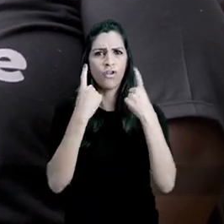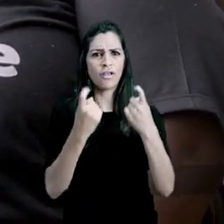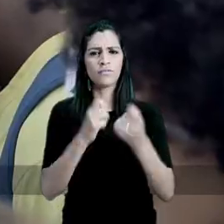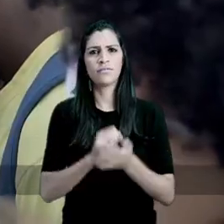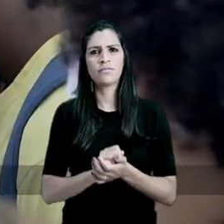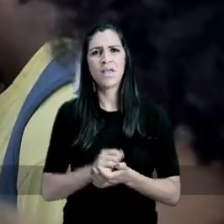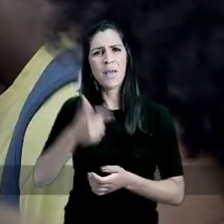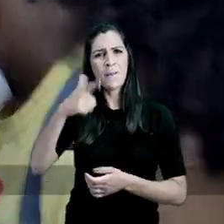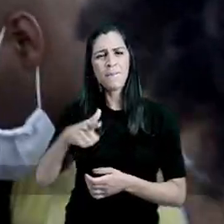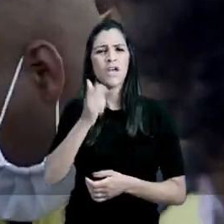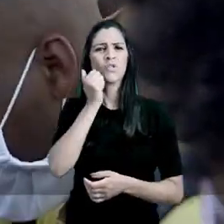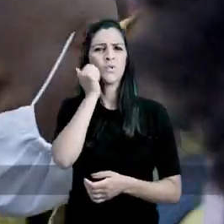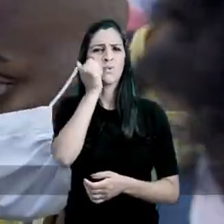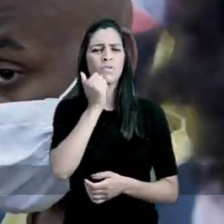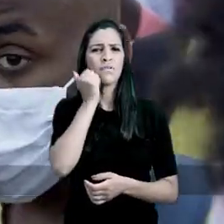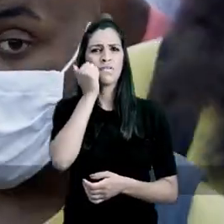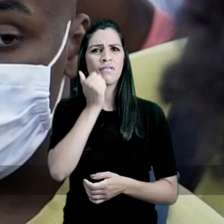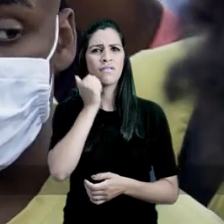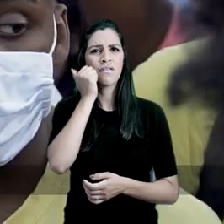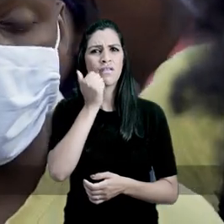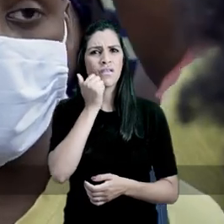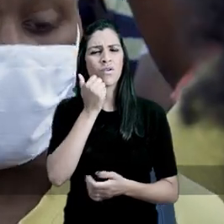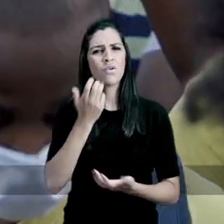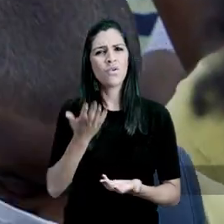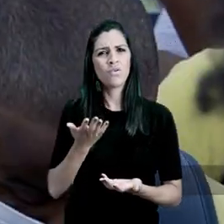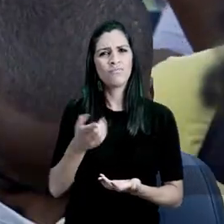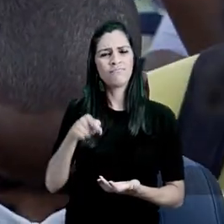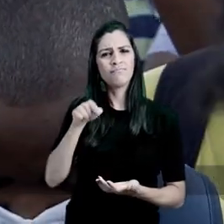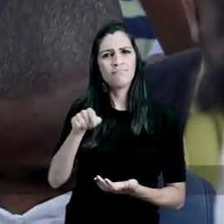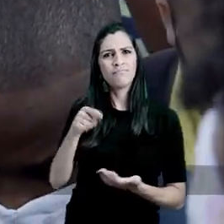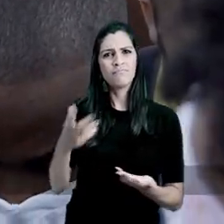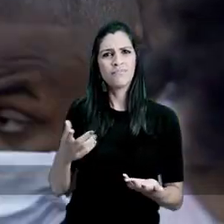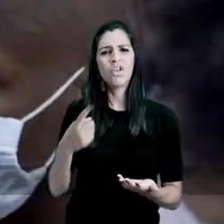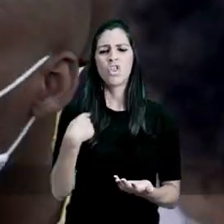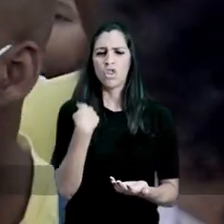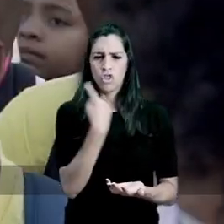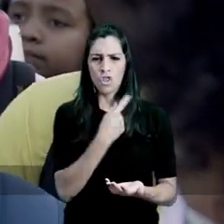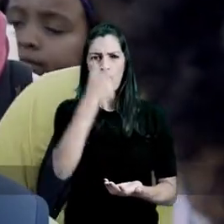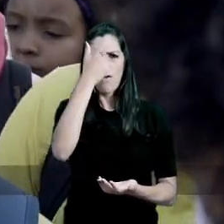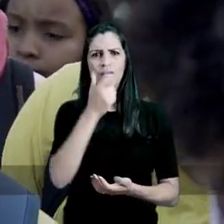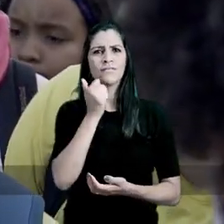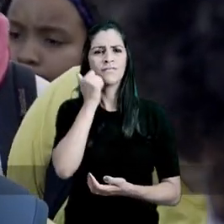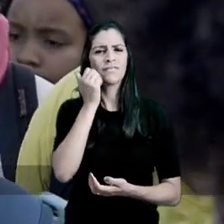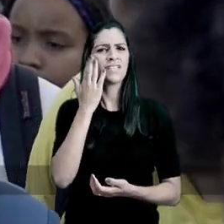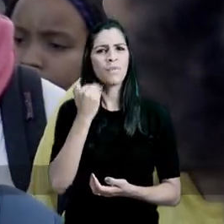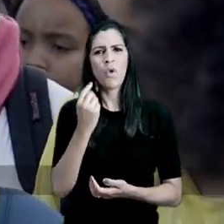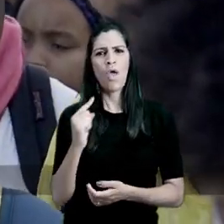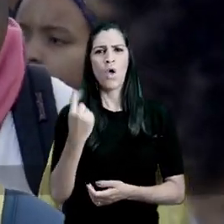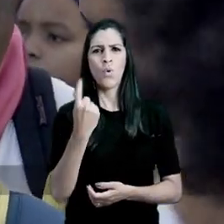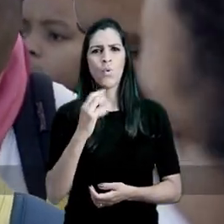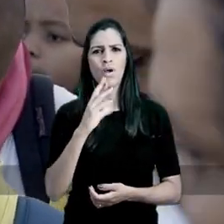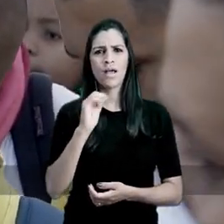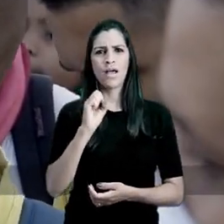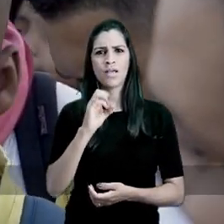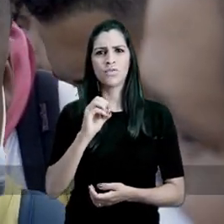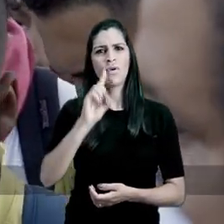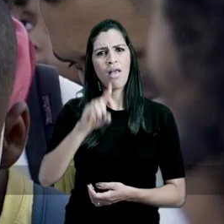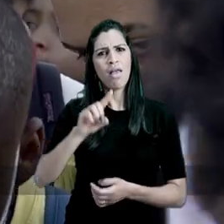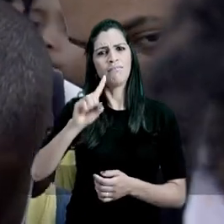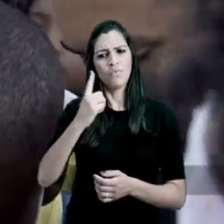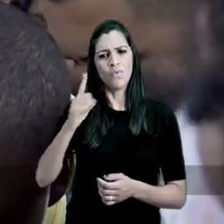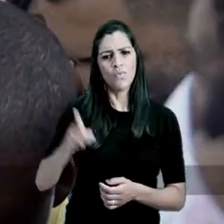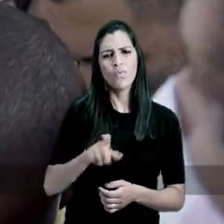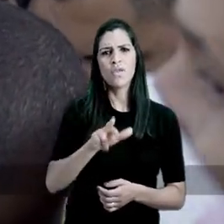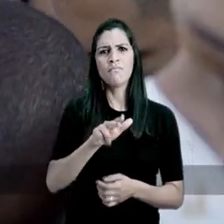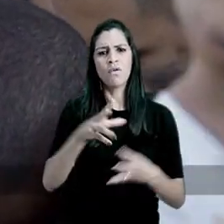né? Mais um negro que eles tratam como um caso isolado, e nós como negros sabemos que não é um caso isolado. É mais